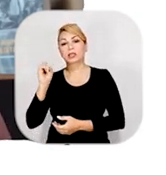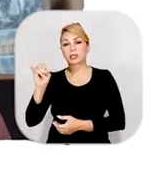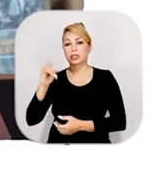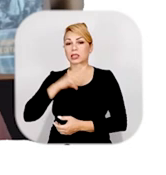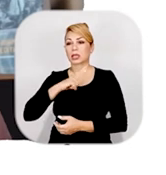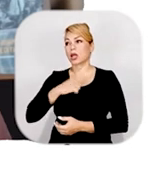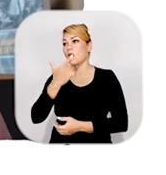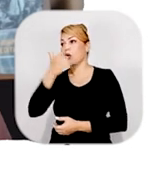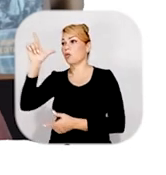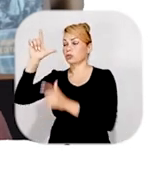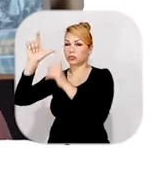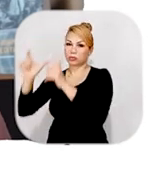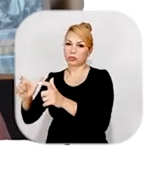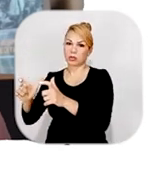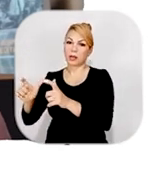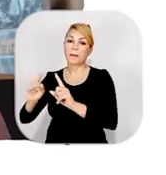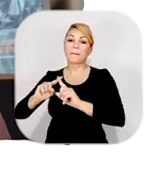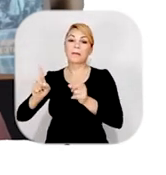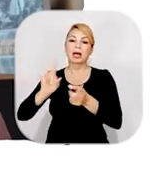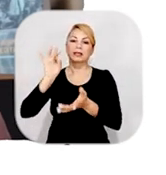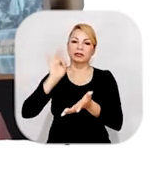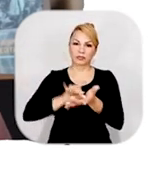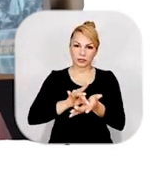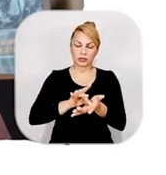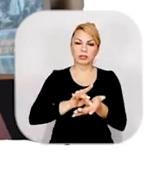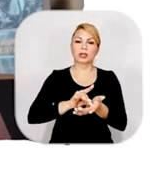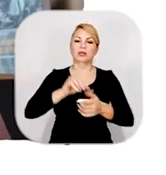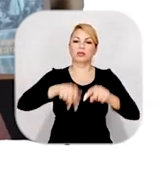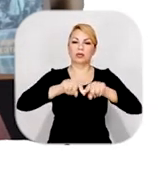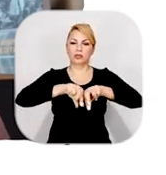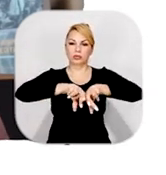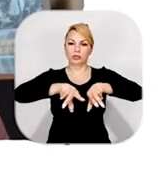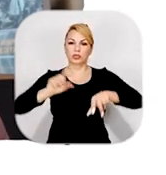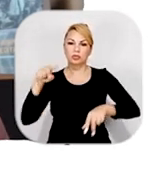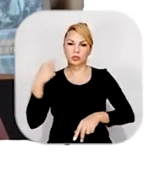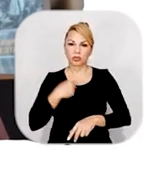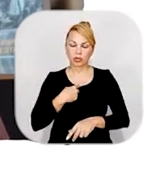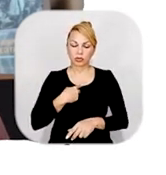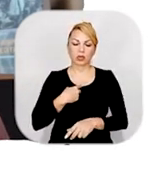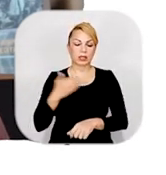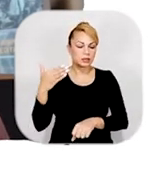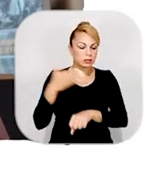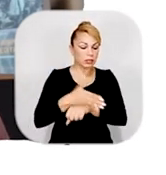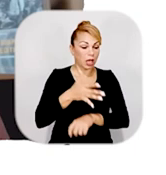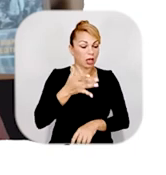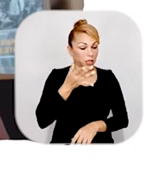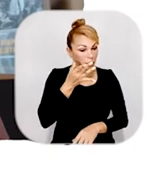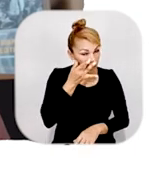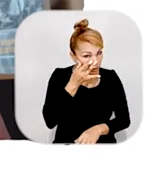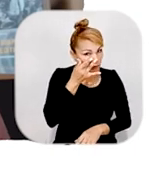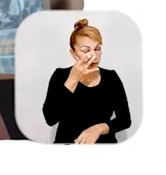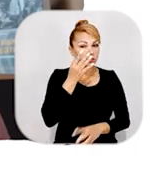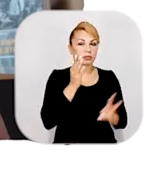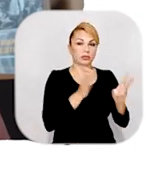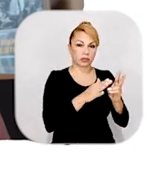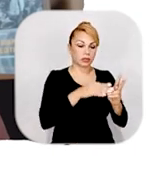outro local, né? Mas de fato, os objetos que nós tivemos acesso com os índios foram esses que foram para a Europa, que também